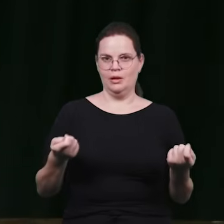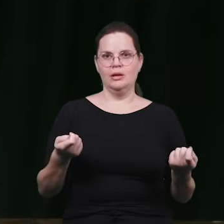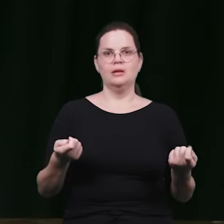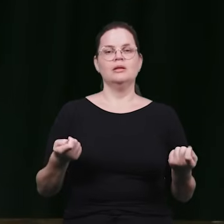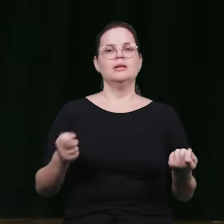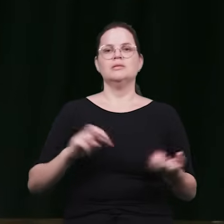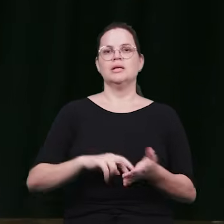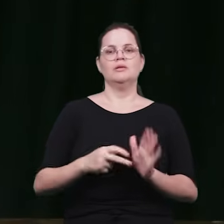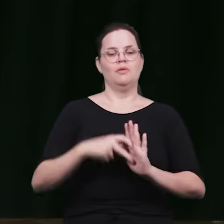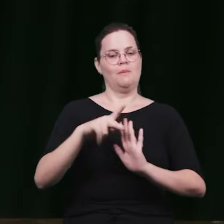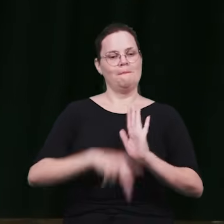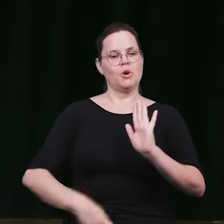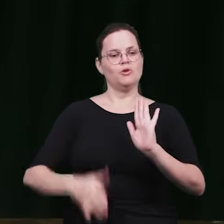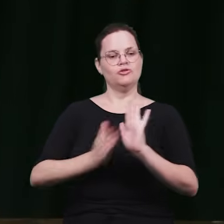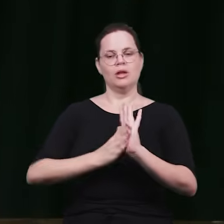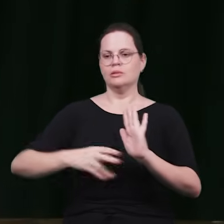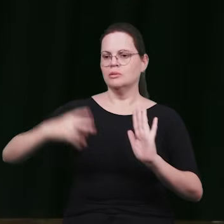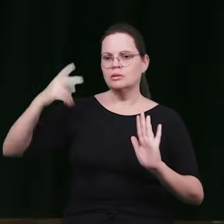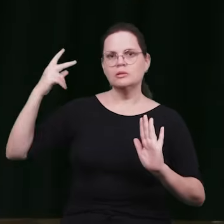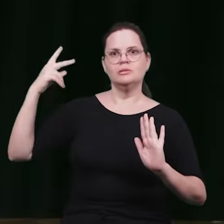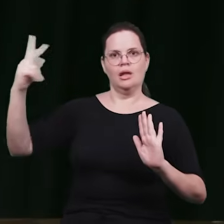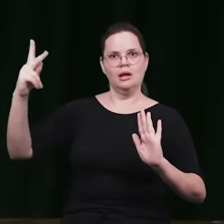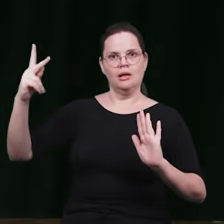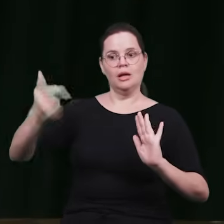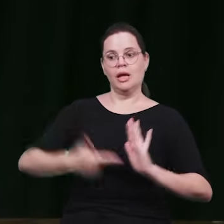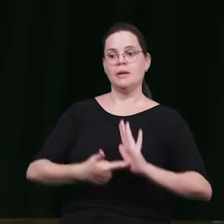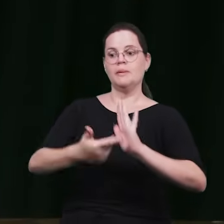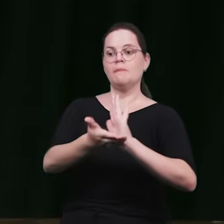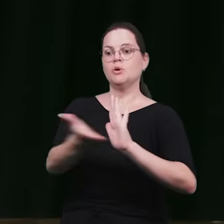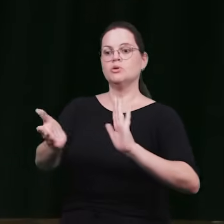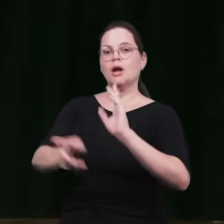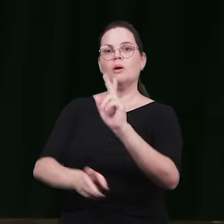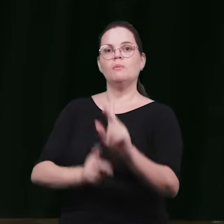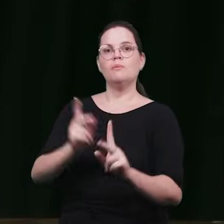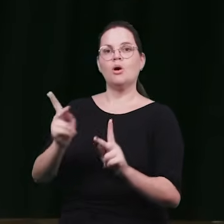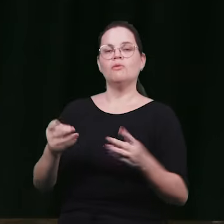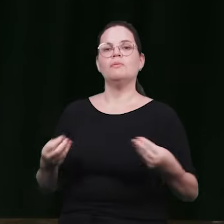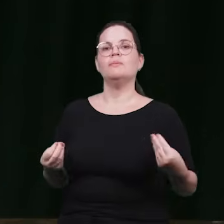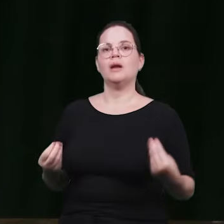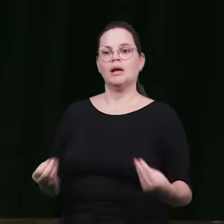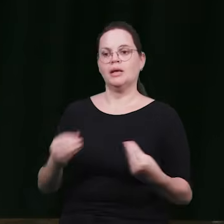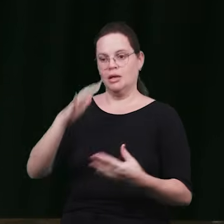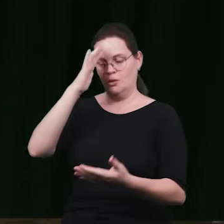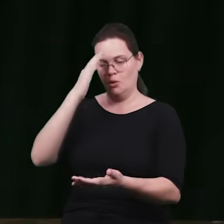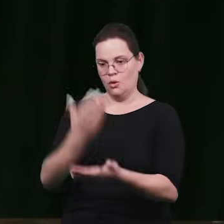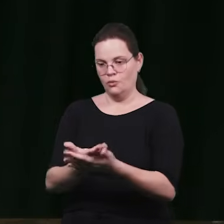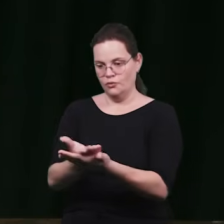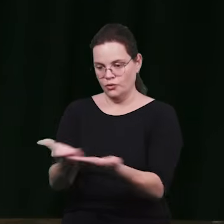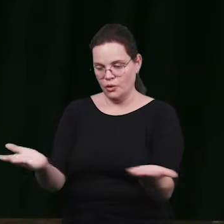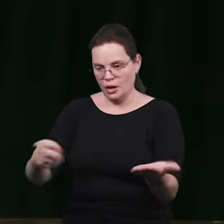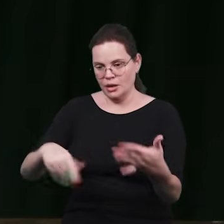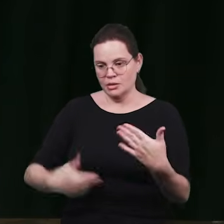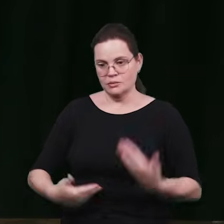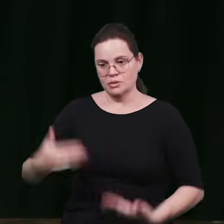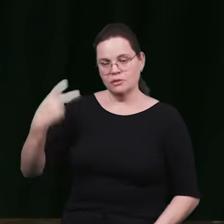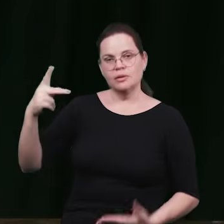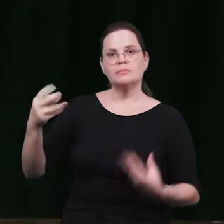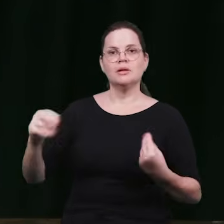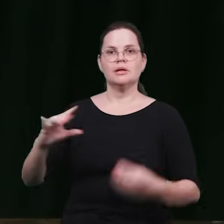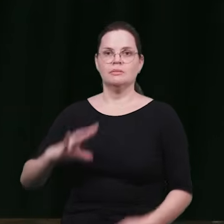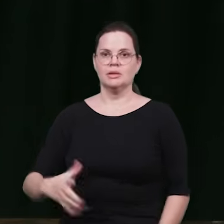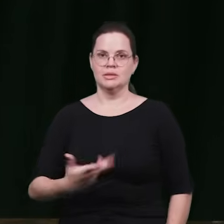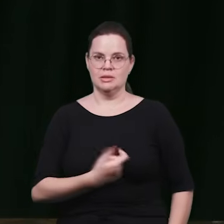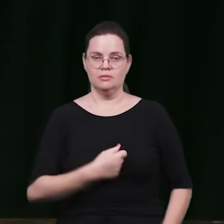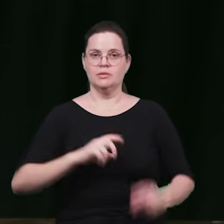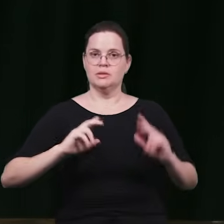confiou à igreja, ao seu povo, para realizar para a salvação Amém. do homem, para a salvação